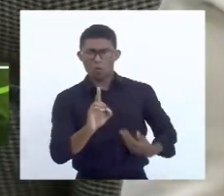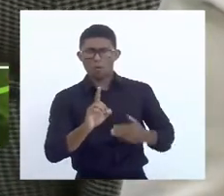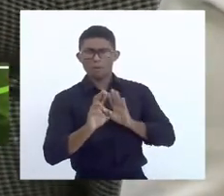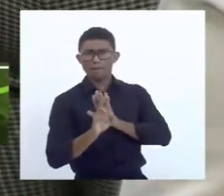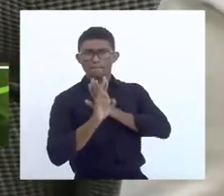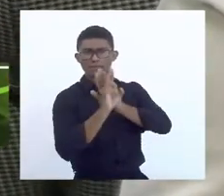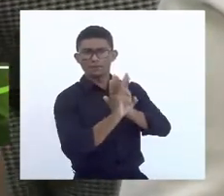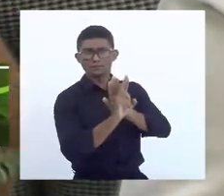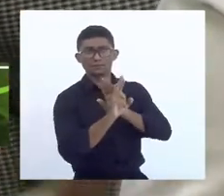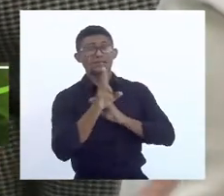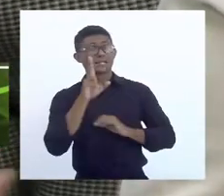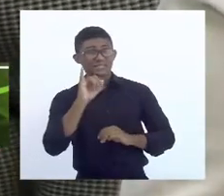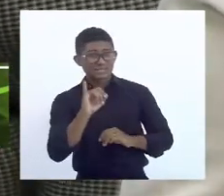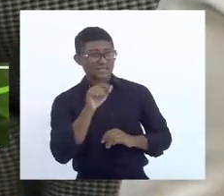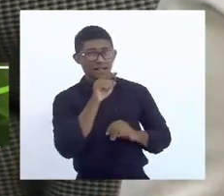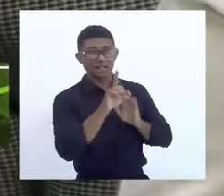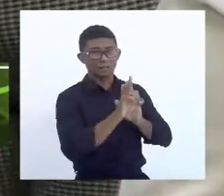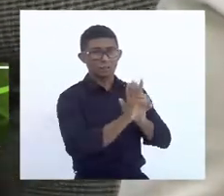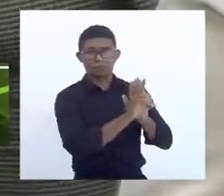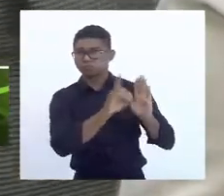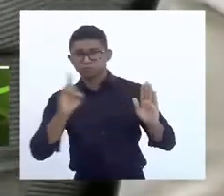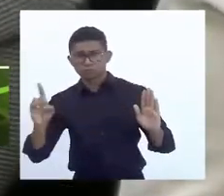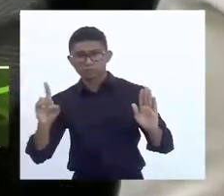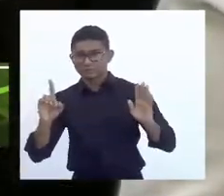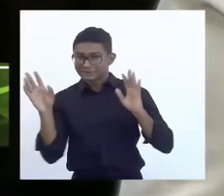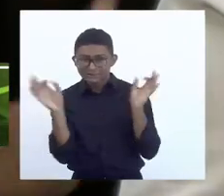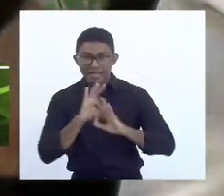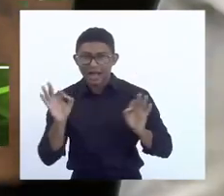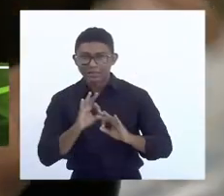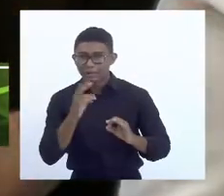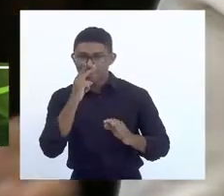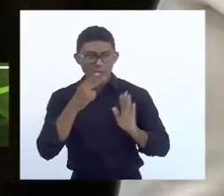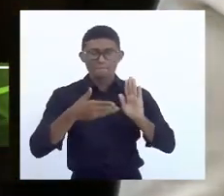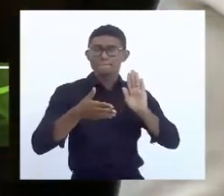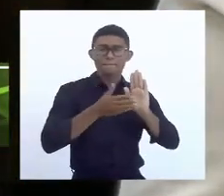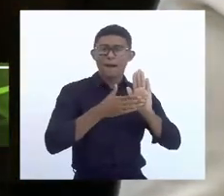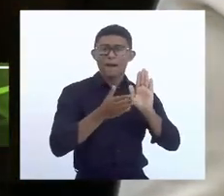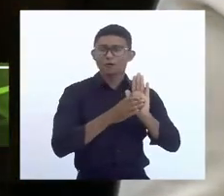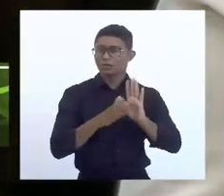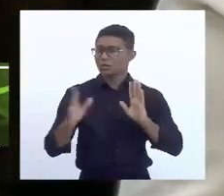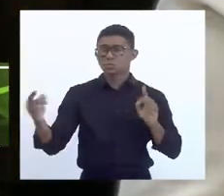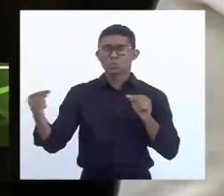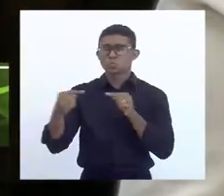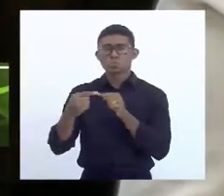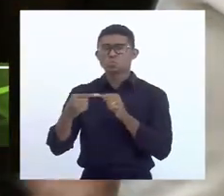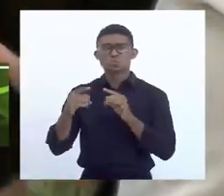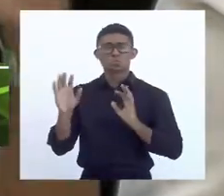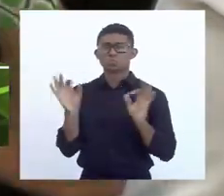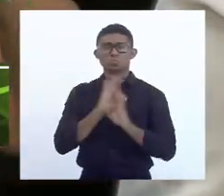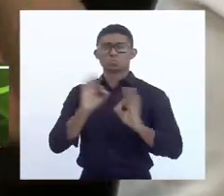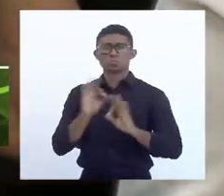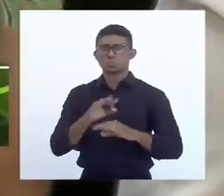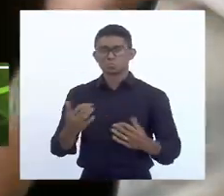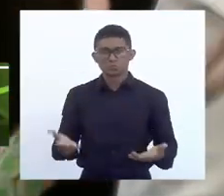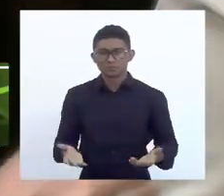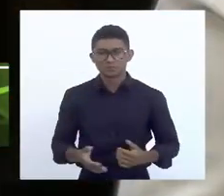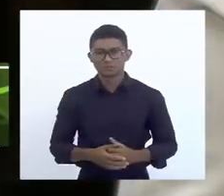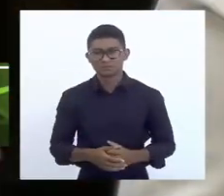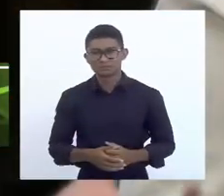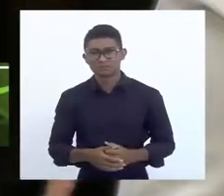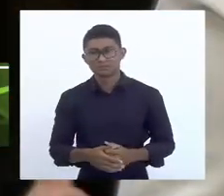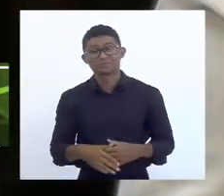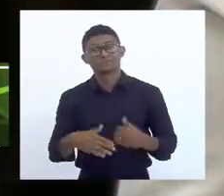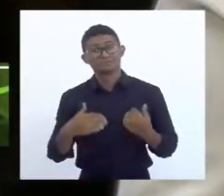esse corpo são pautas que não estão representadas. Aí não vamos ter aumento de licença maternidade. Aí vai ser um